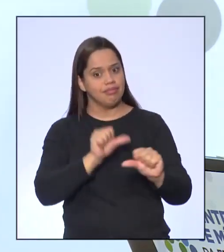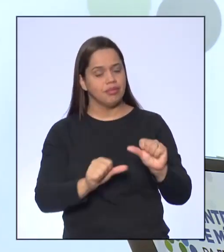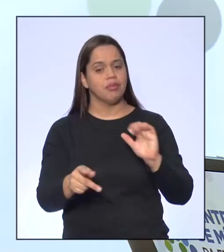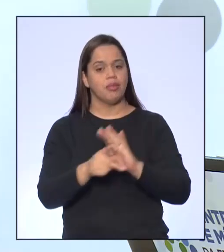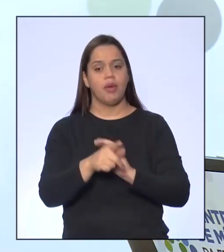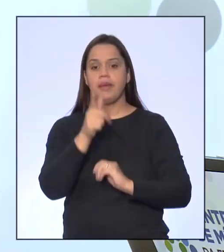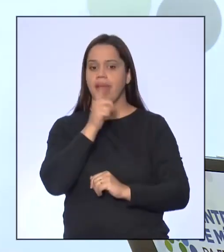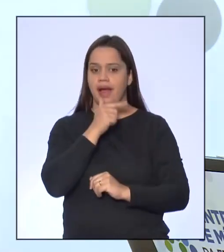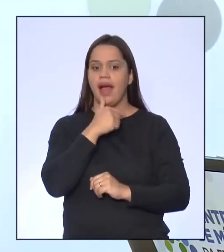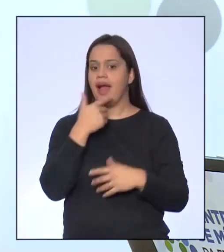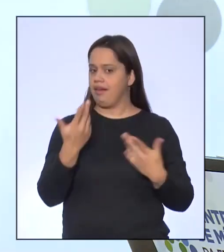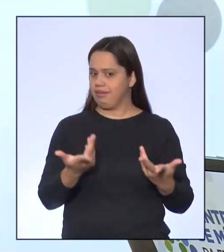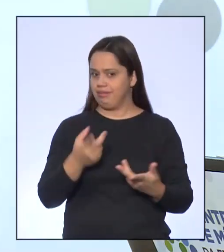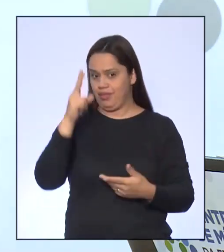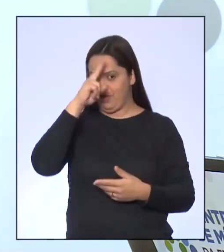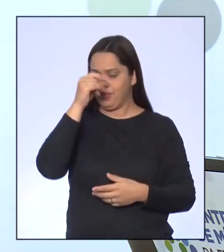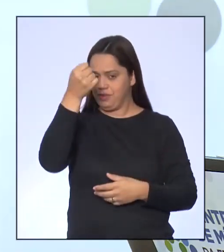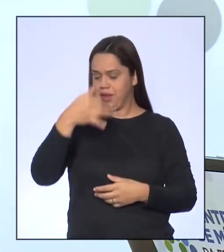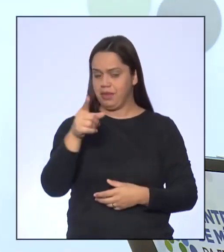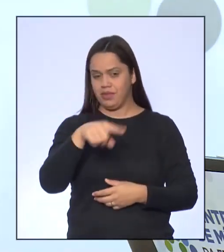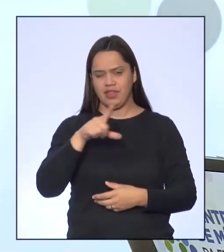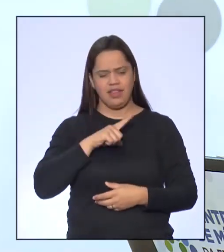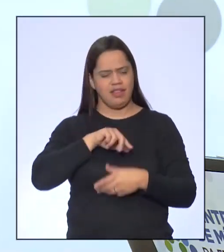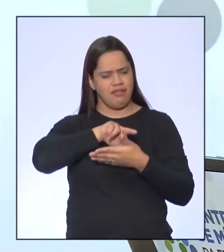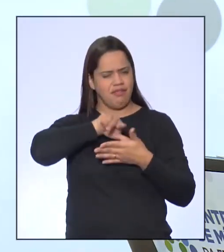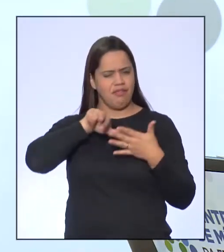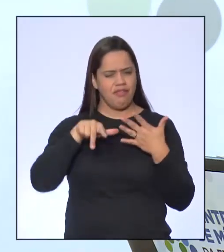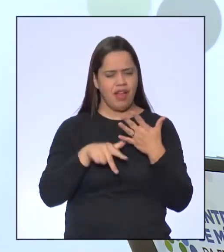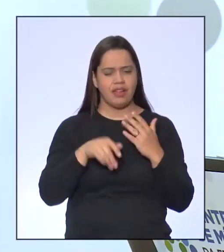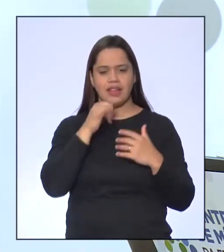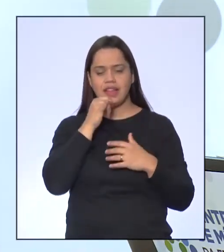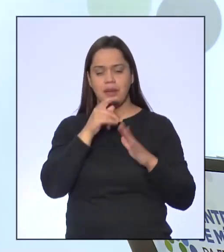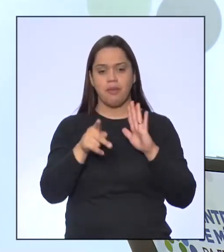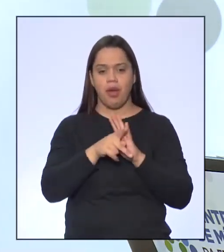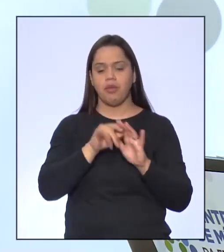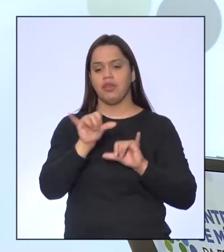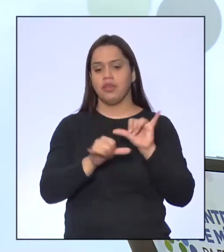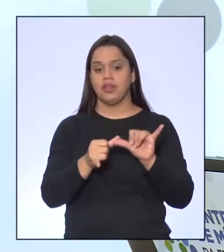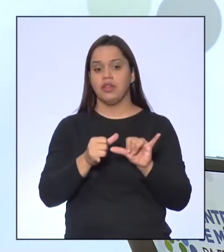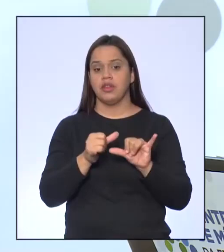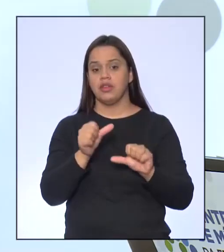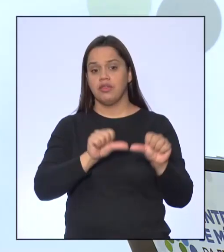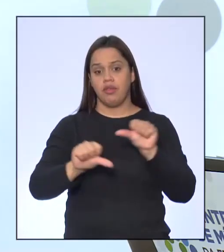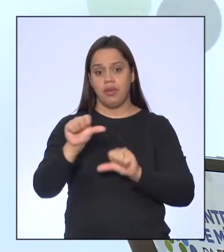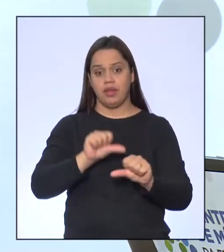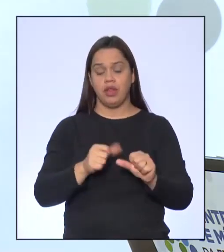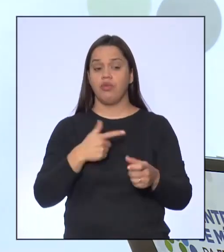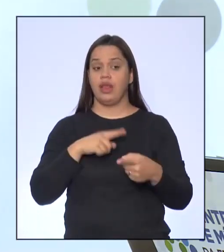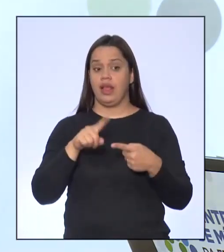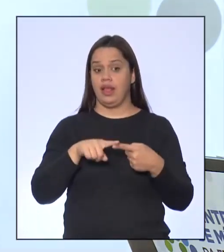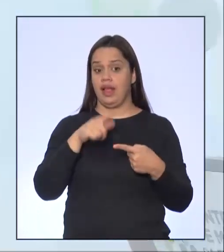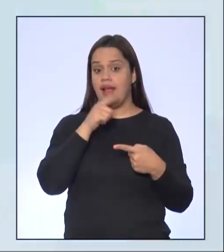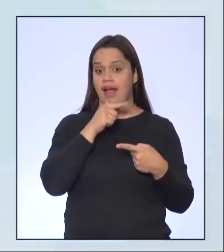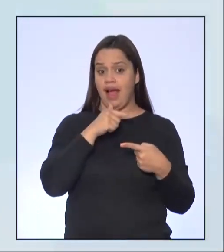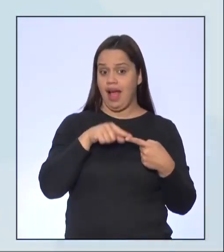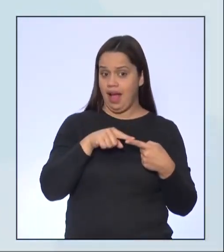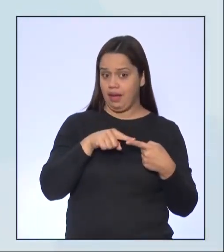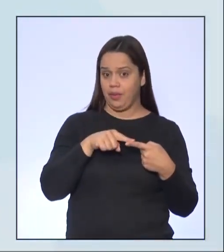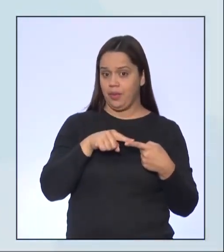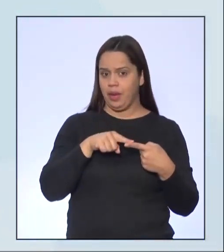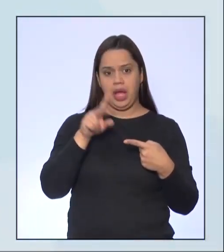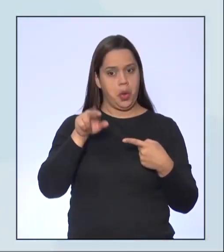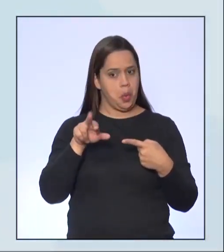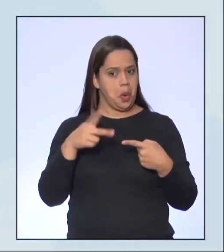para vocês, vocês iam ter vários exemplos de transformações químicas em casa. Então, eu tenho lá água líquida, né? Olha lá, mesma